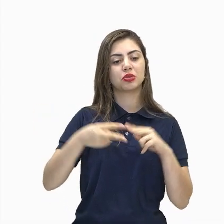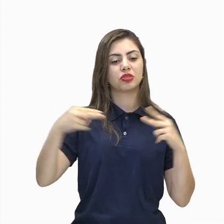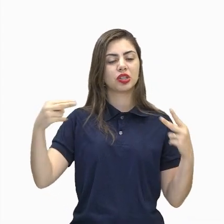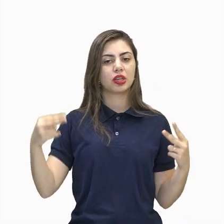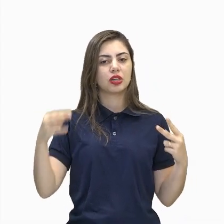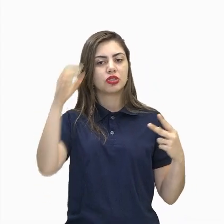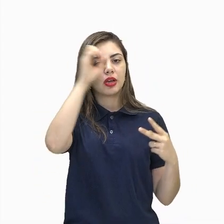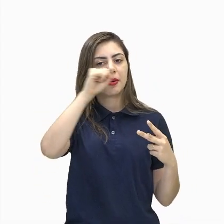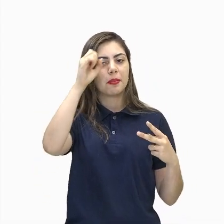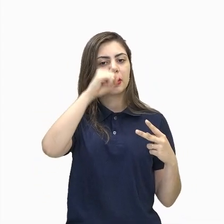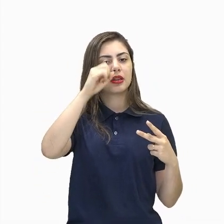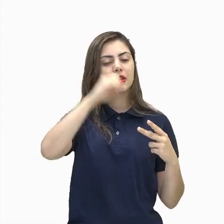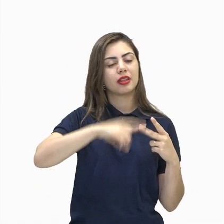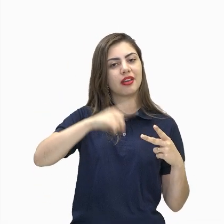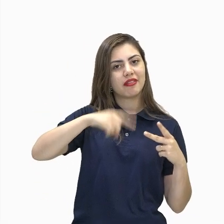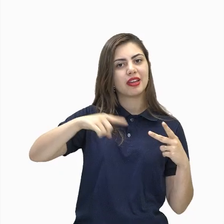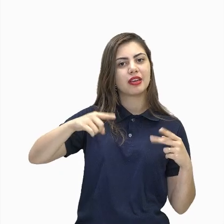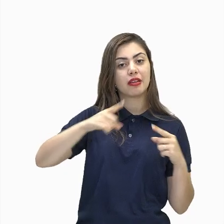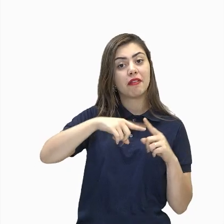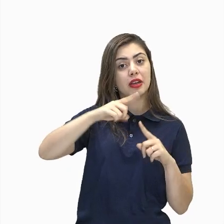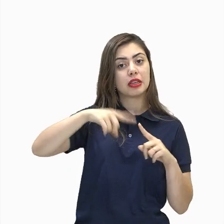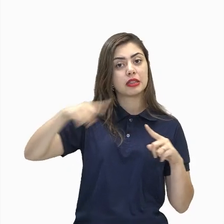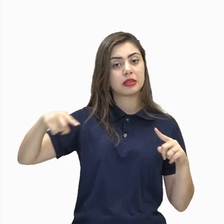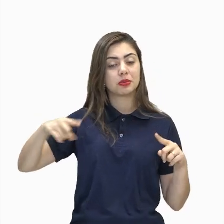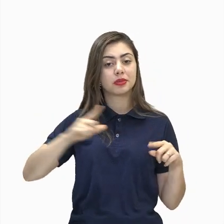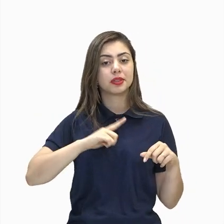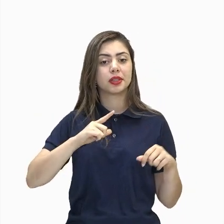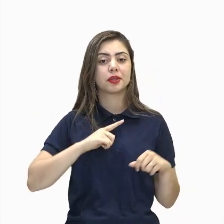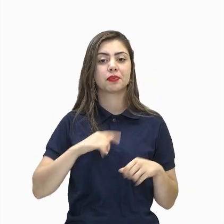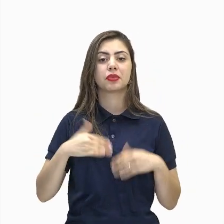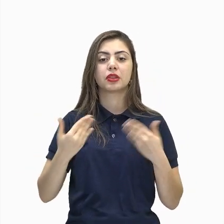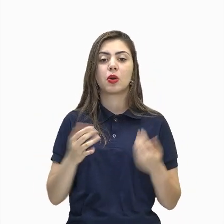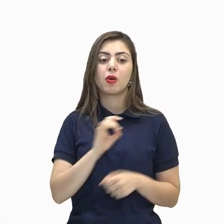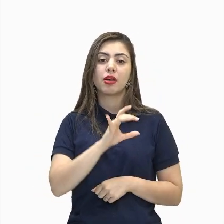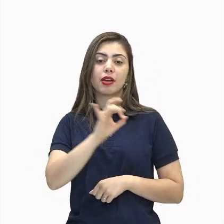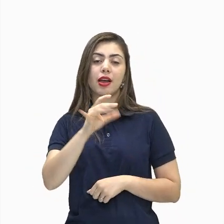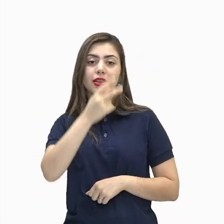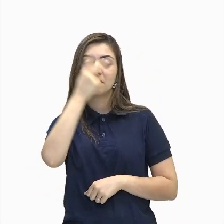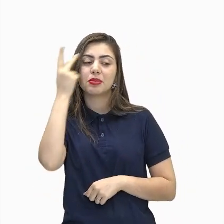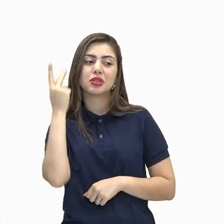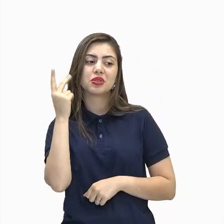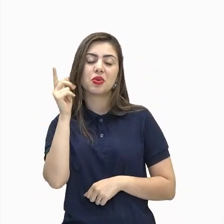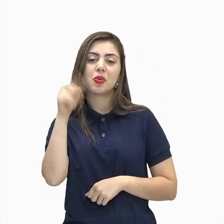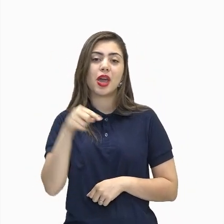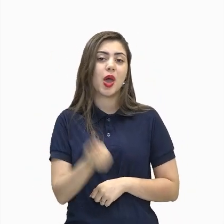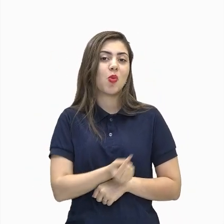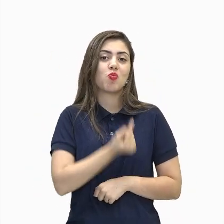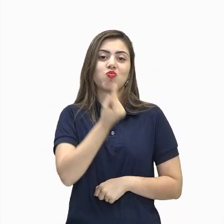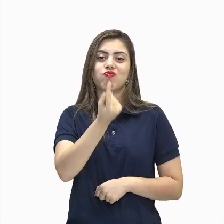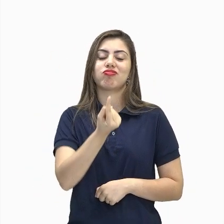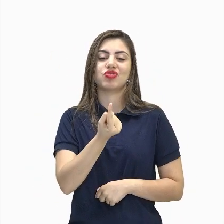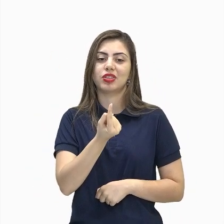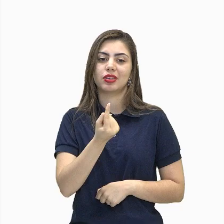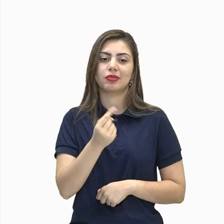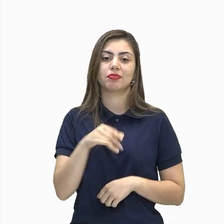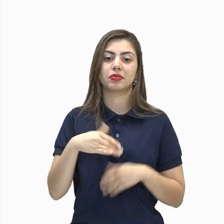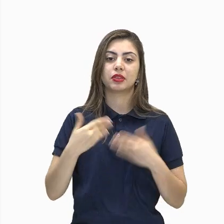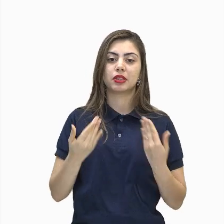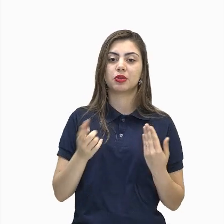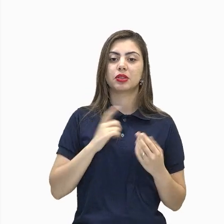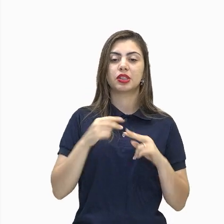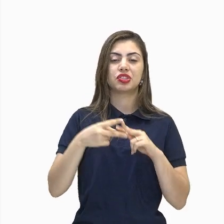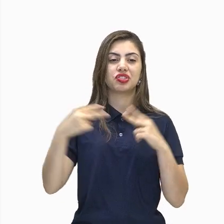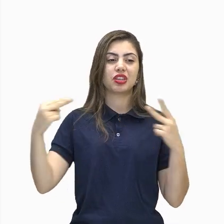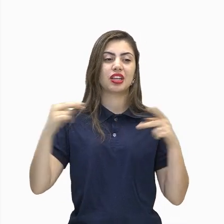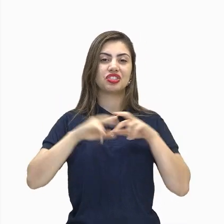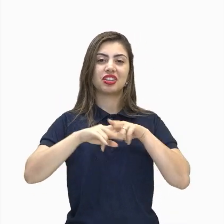variabilidade genética, elas consistem que permitem, que cada indivíduo seja único. Gera aí também uma diversidade